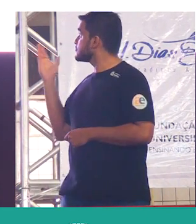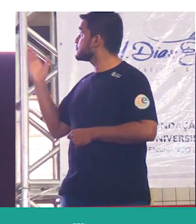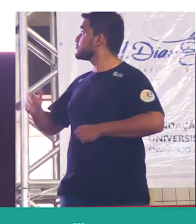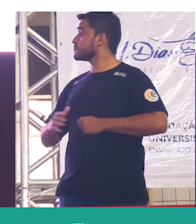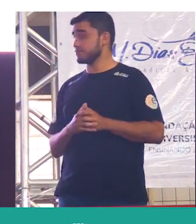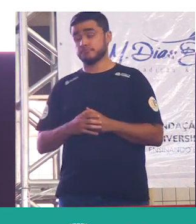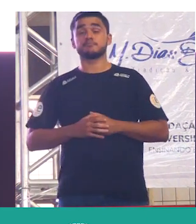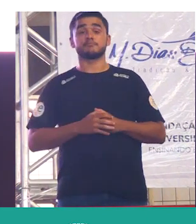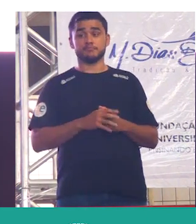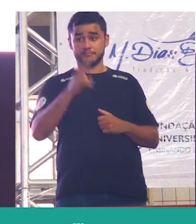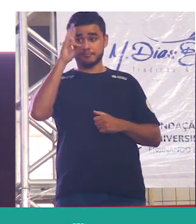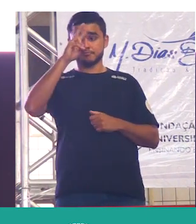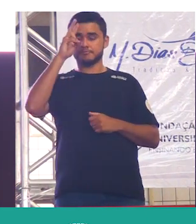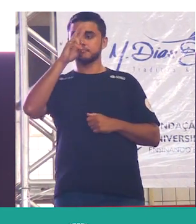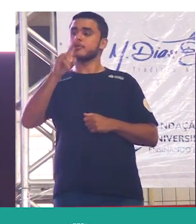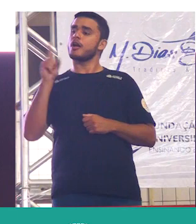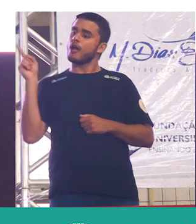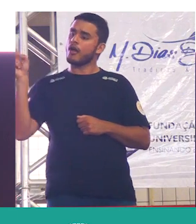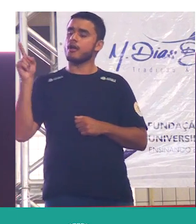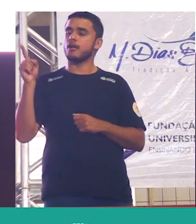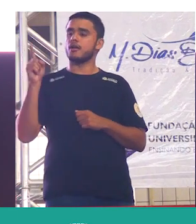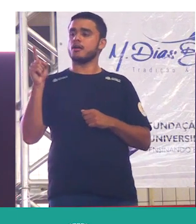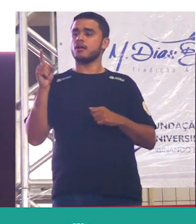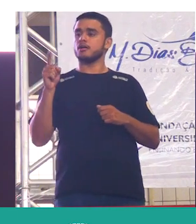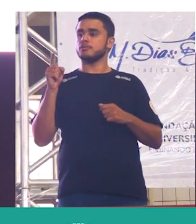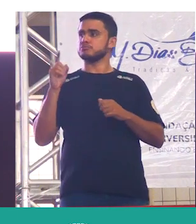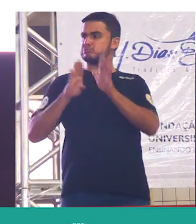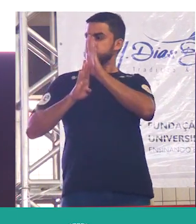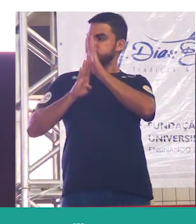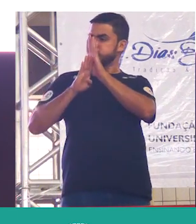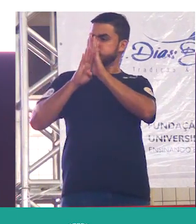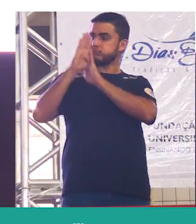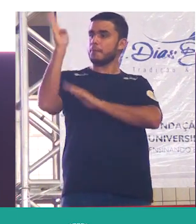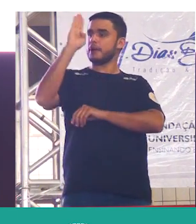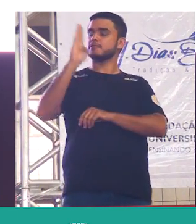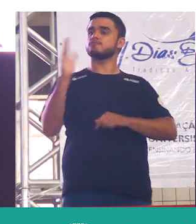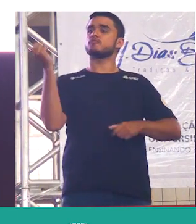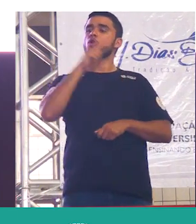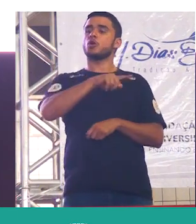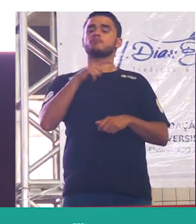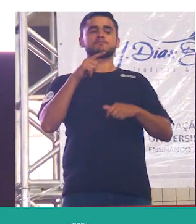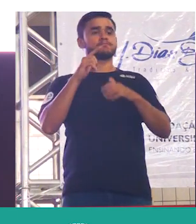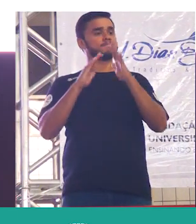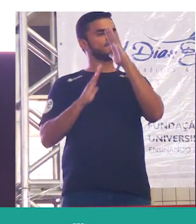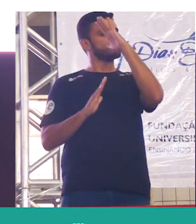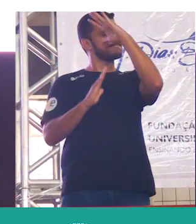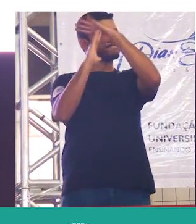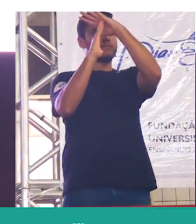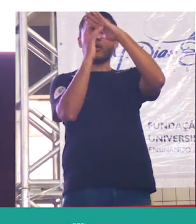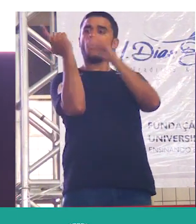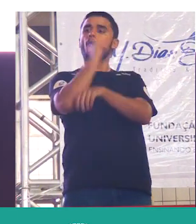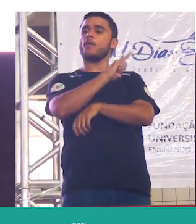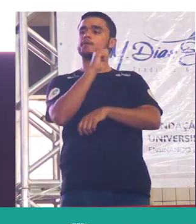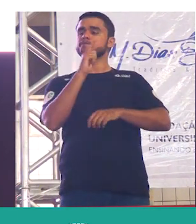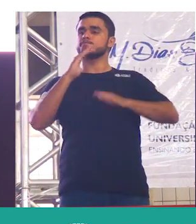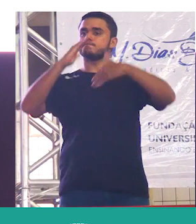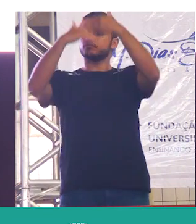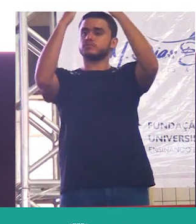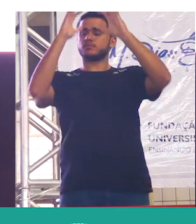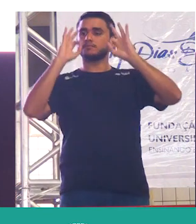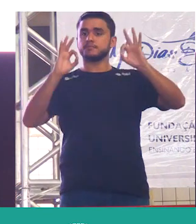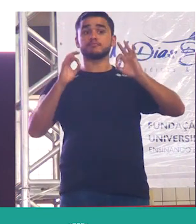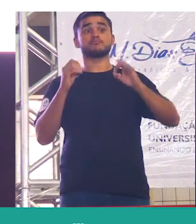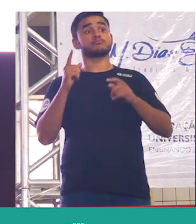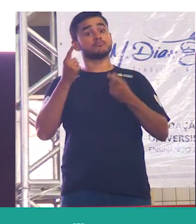governou o Brasil no auge, no ponto máximo, tanto